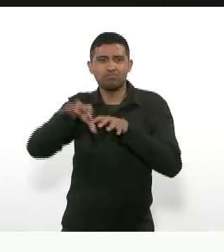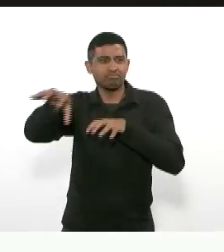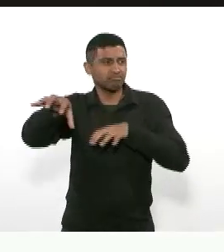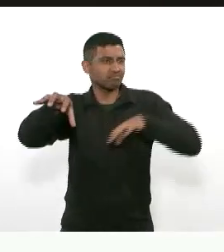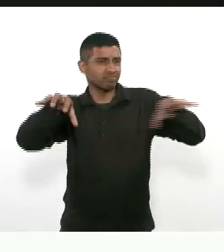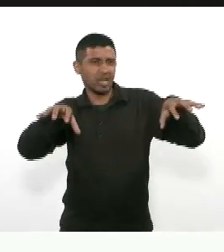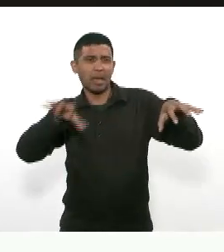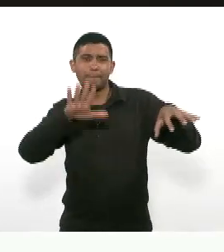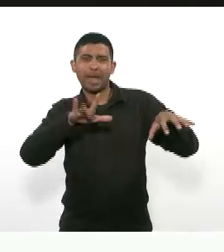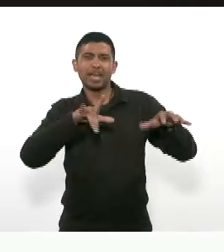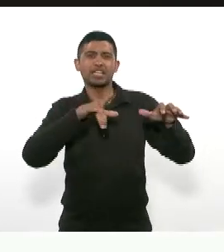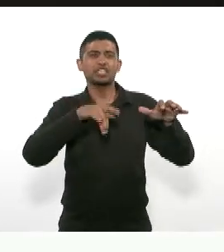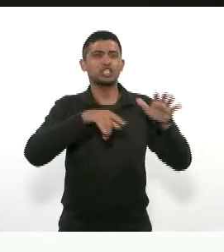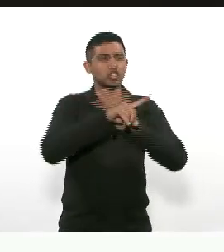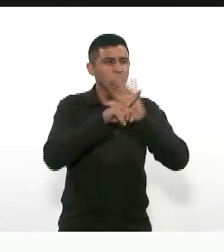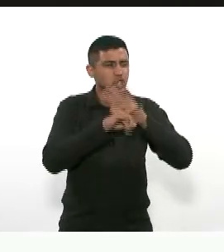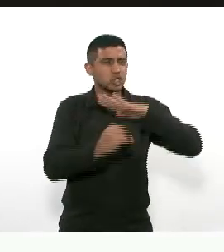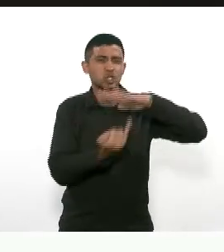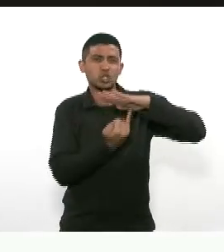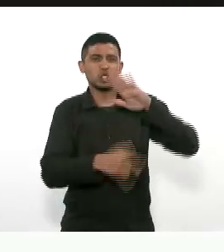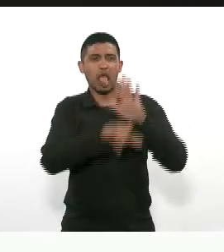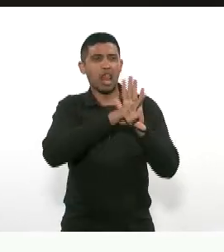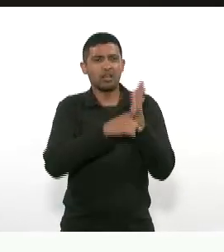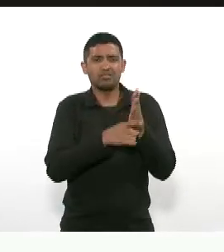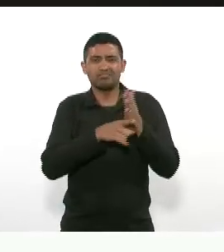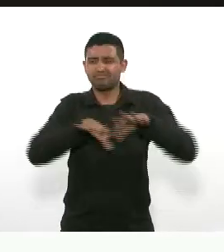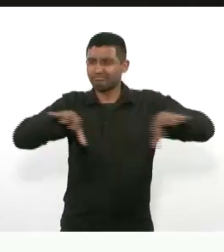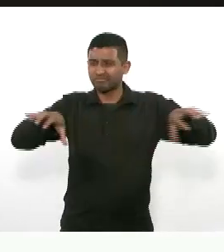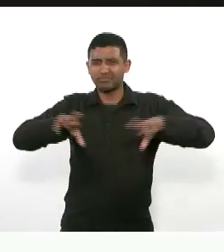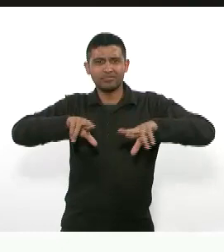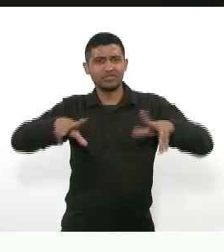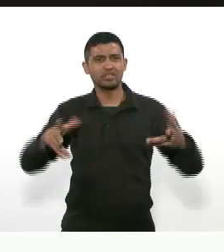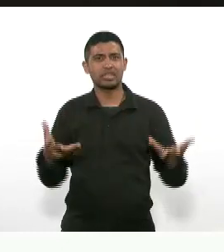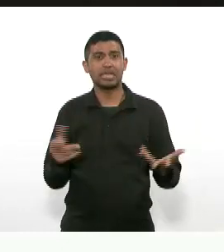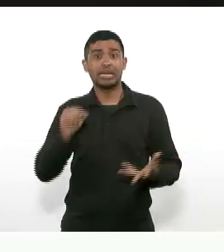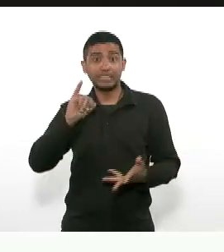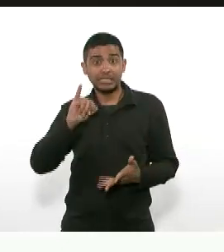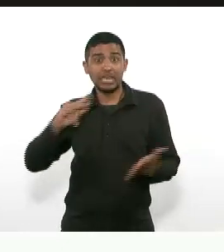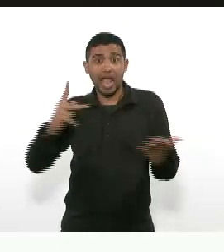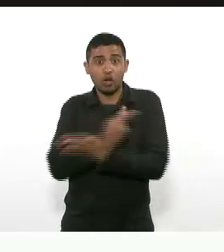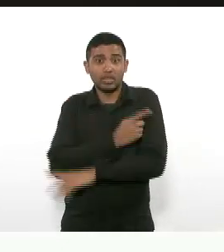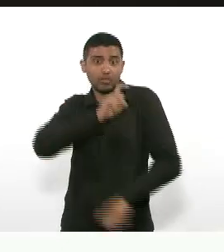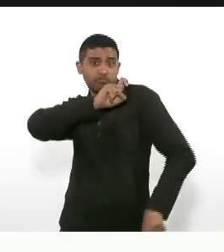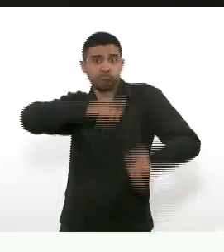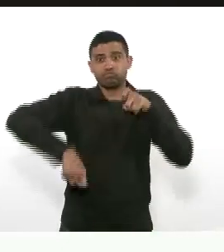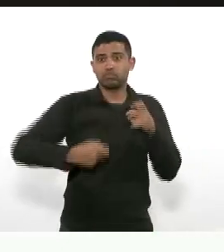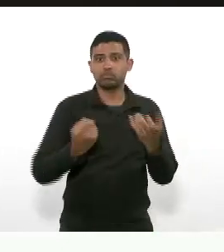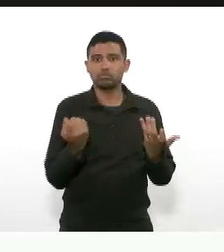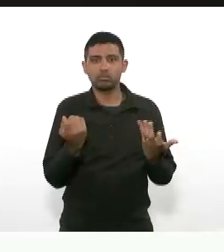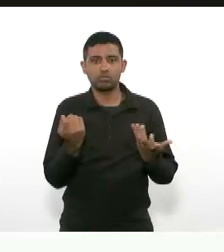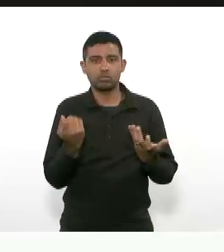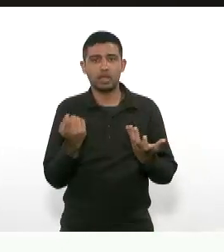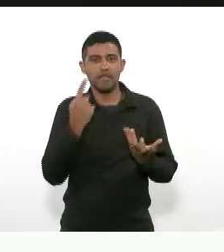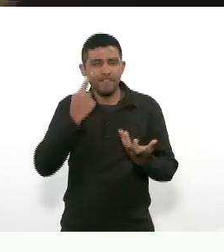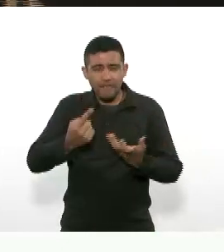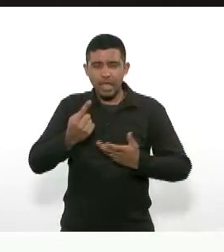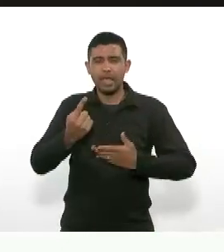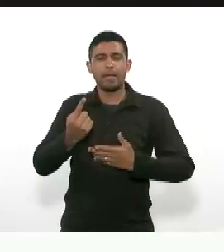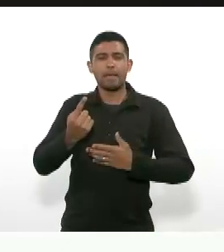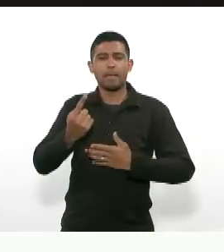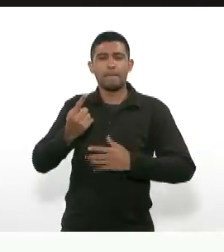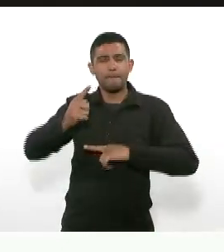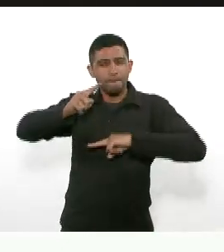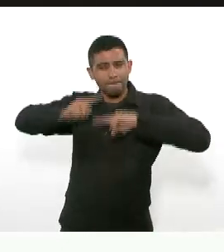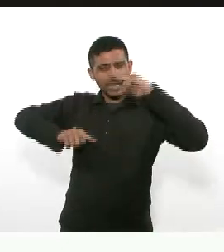outro. E só para dar um exemplo, num caso de estupro, o material que é coletado